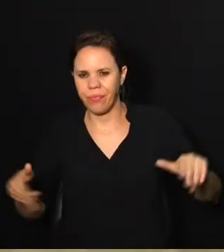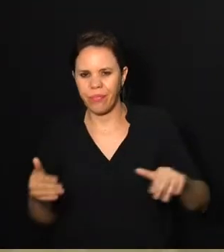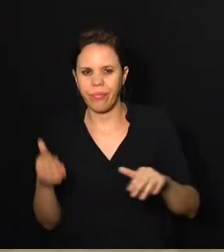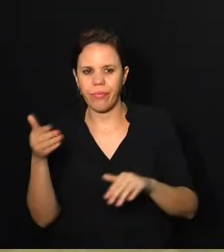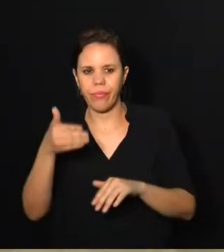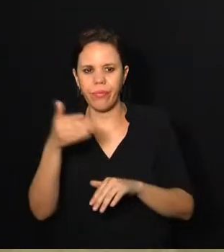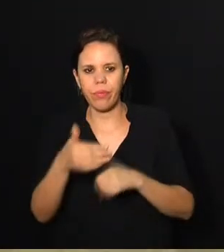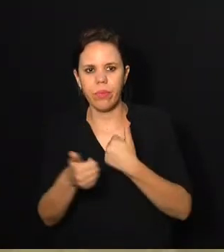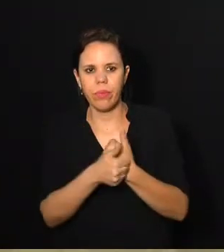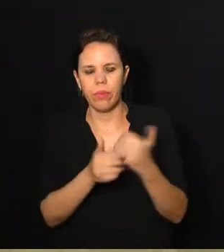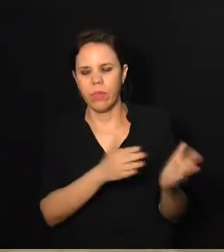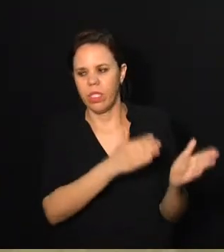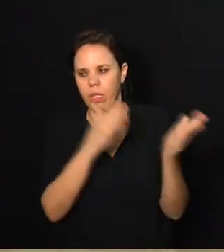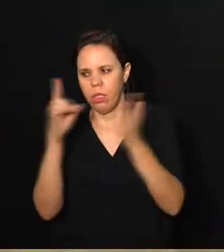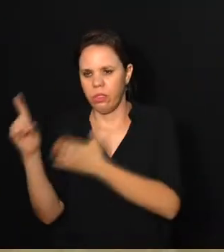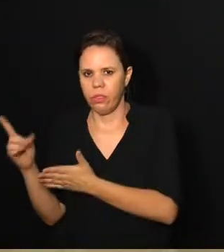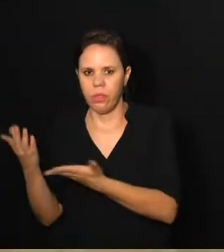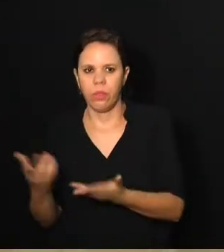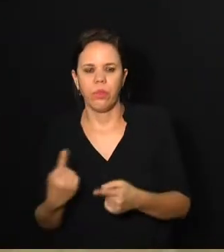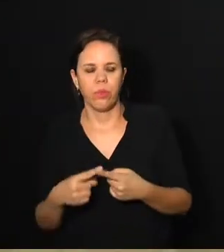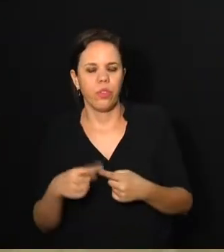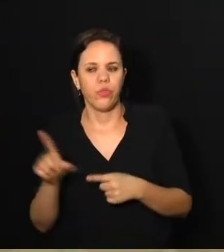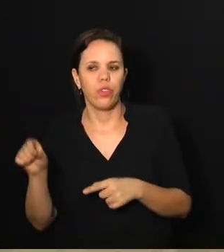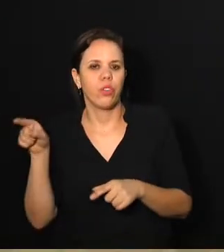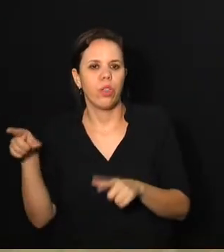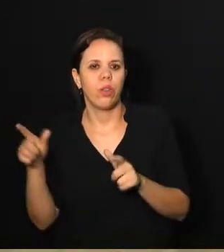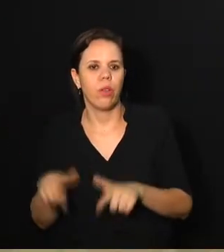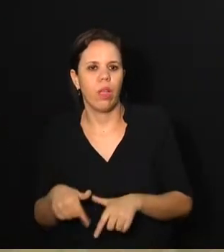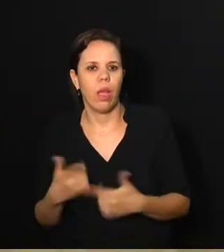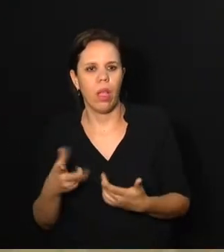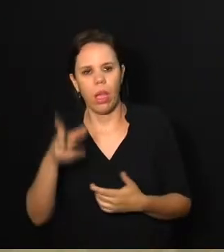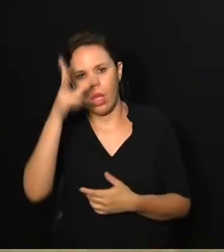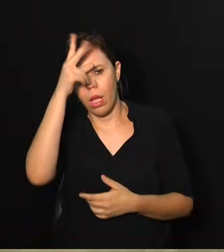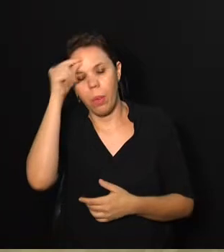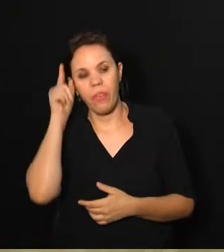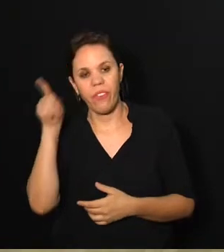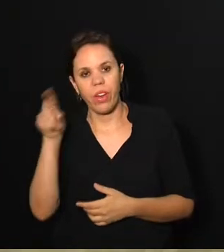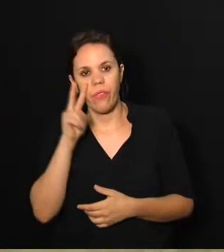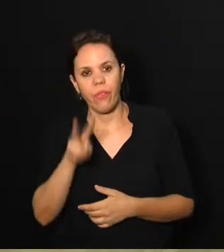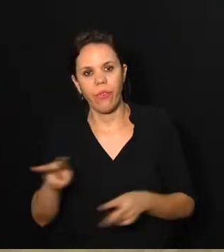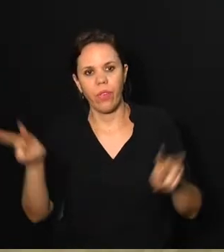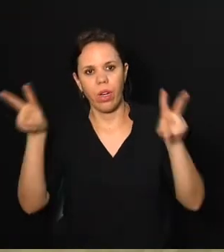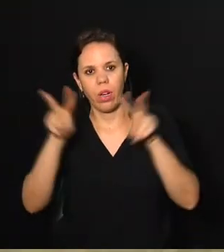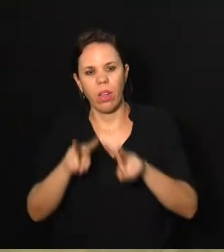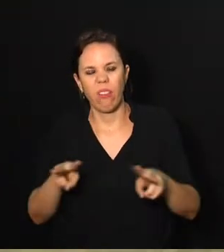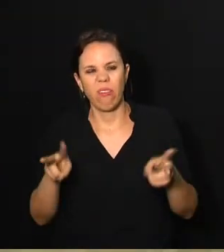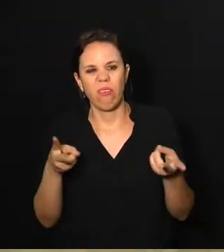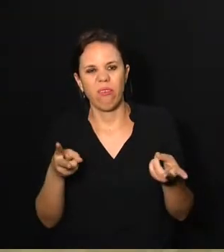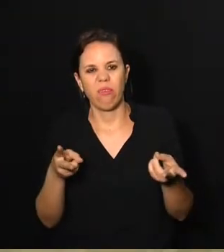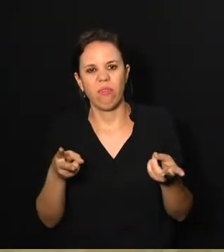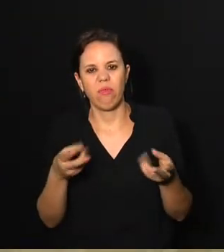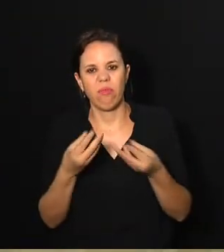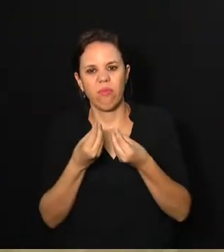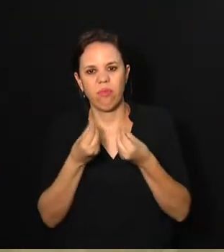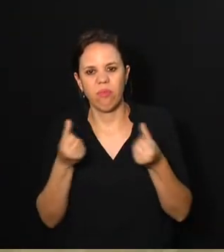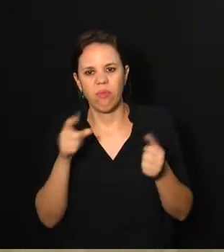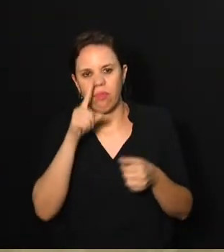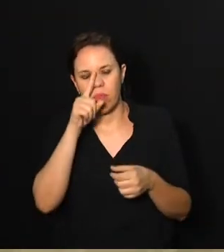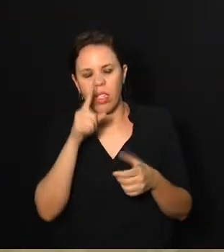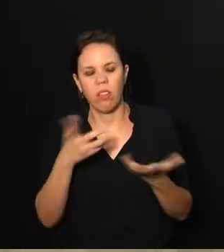do lado direito. E por que foi escolhido ali? Porque ali a prefeitura viu que era uma área de muita vulnerabilidade